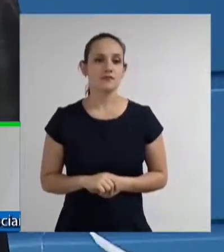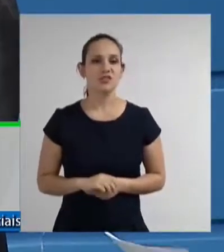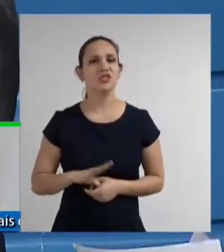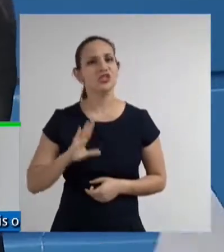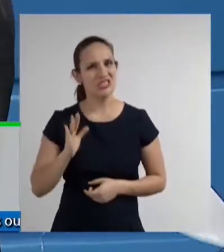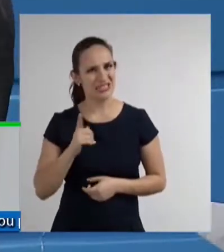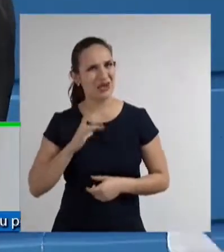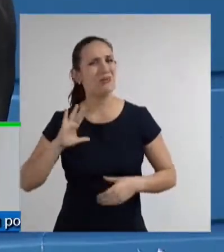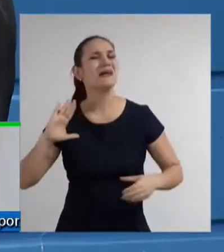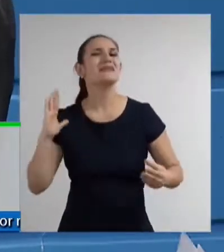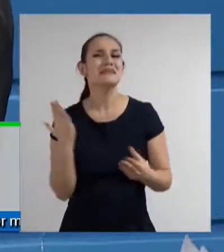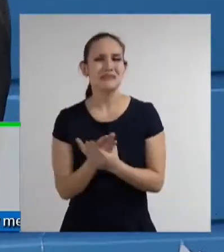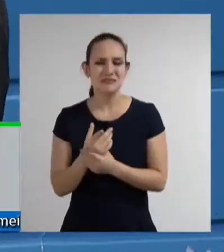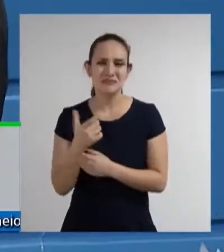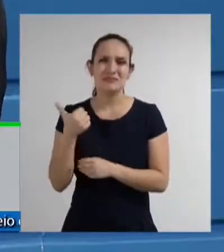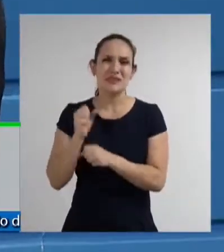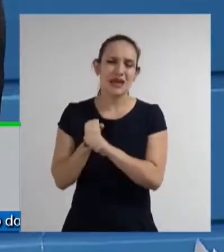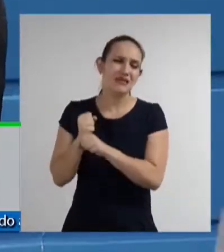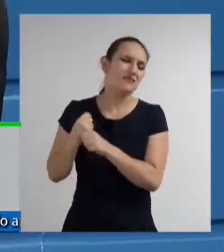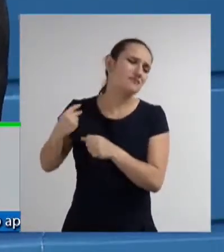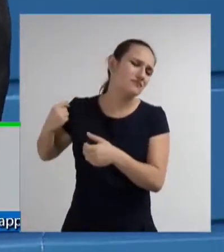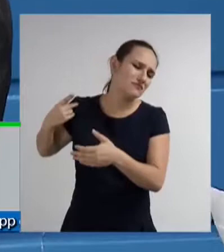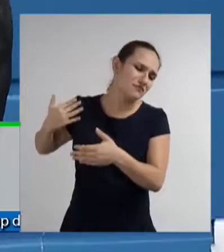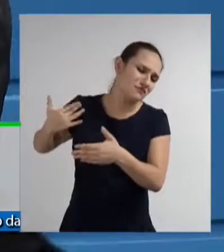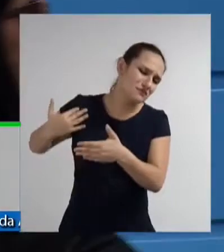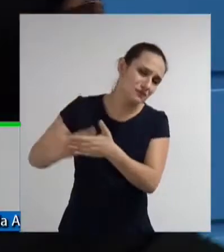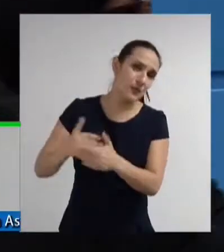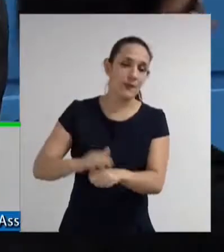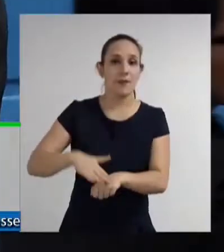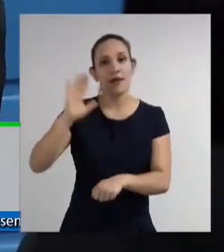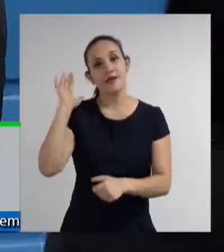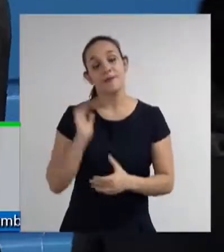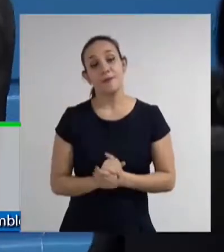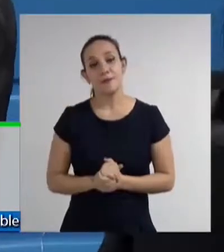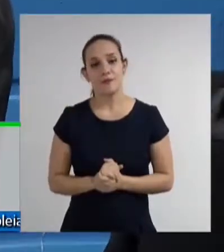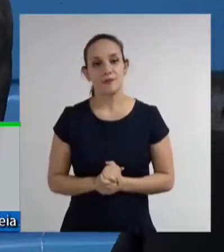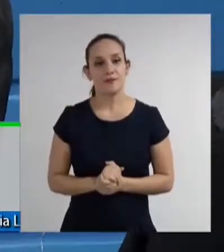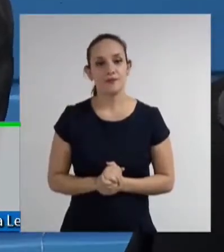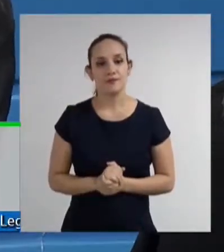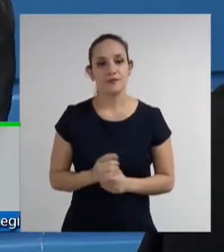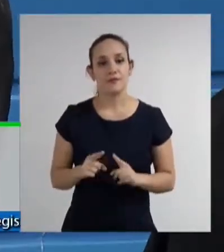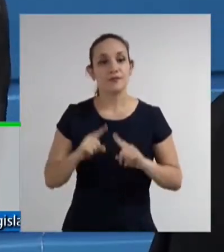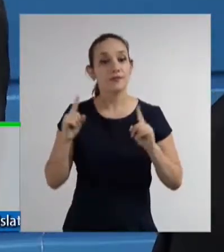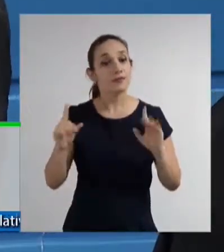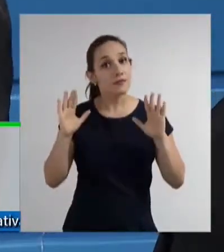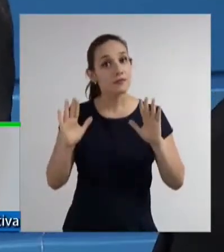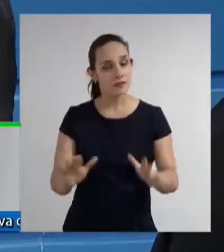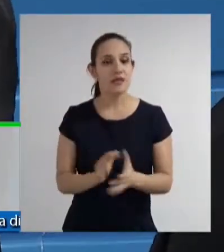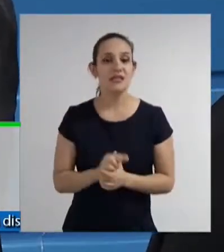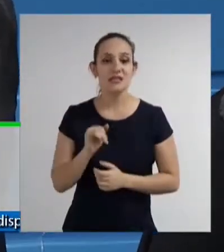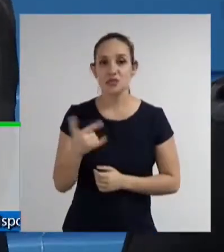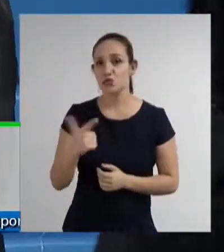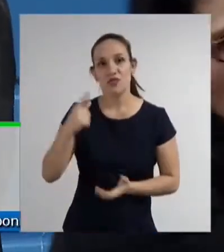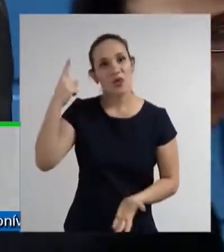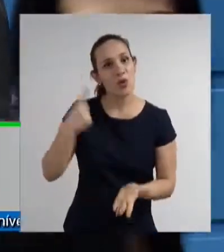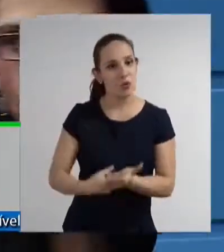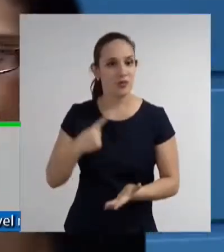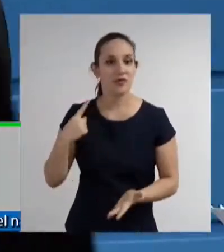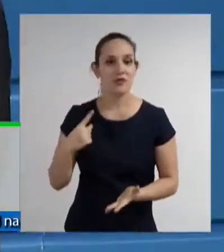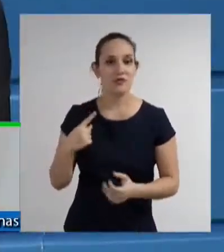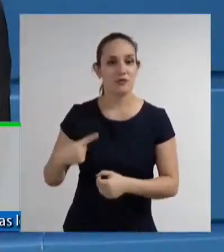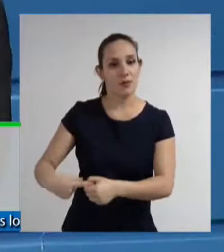há décadas no nosso estado. Sem esse acordo com